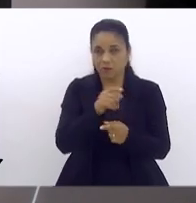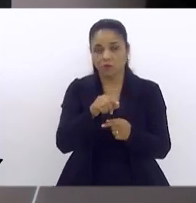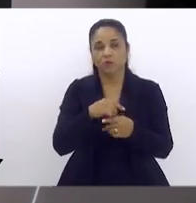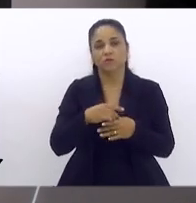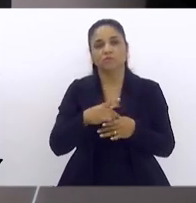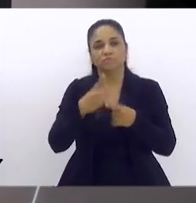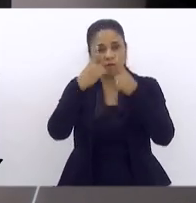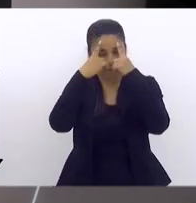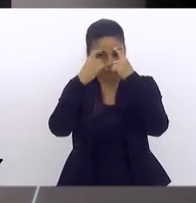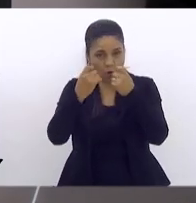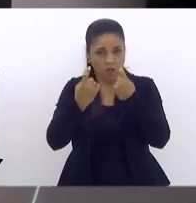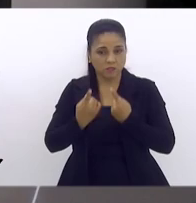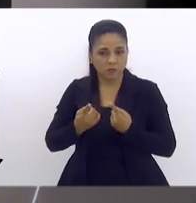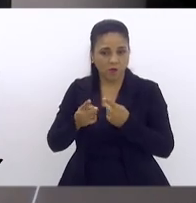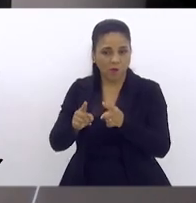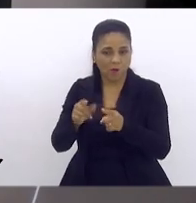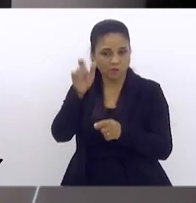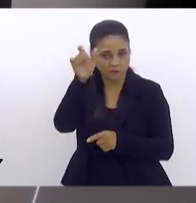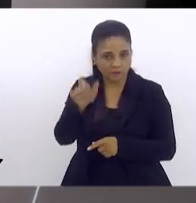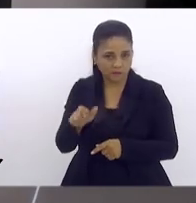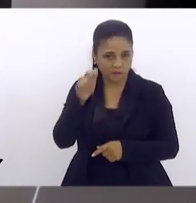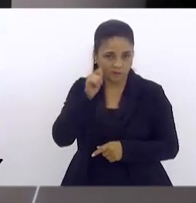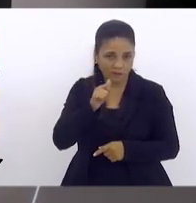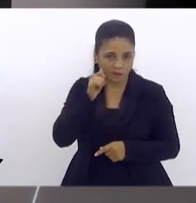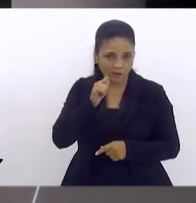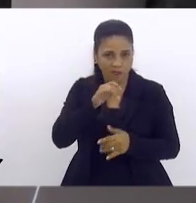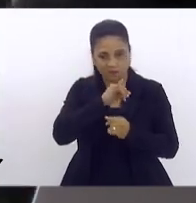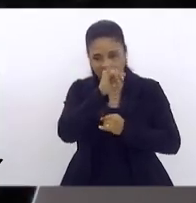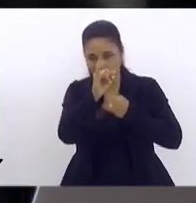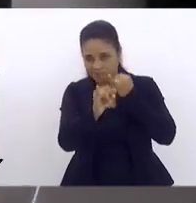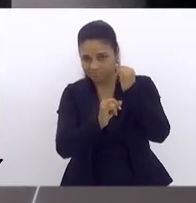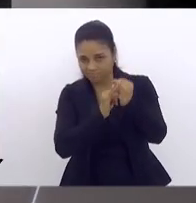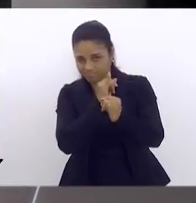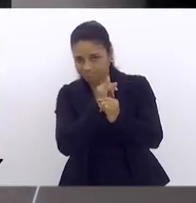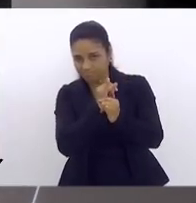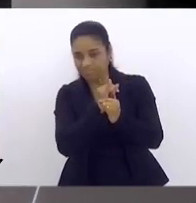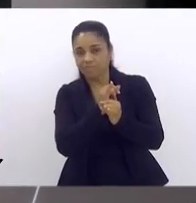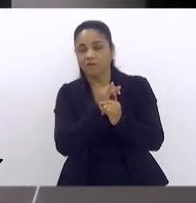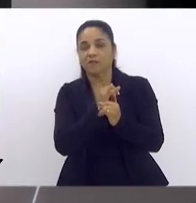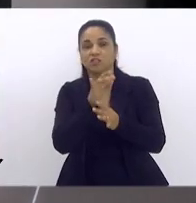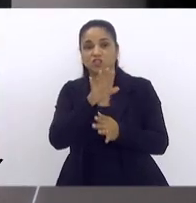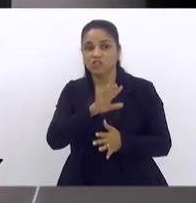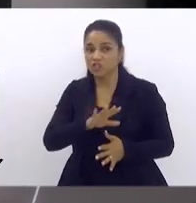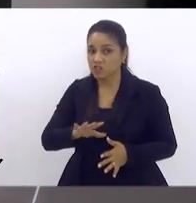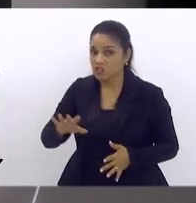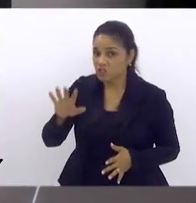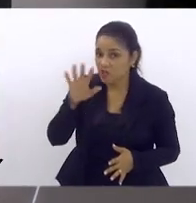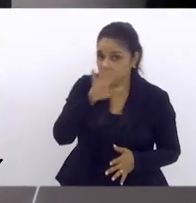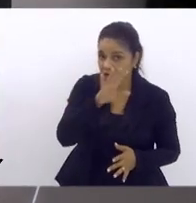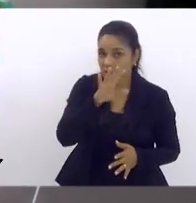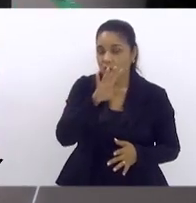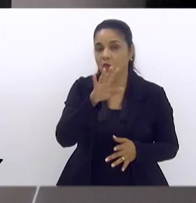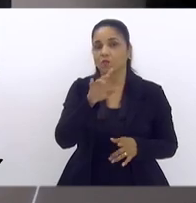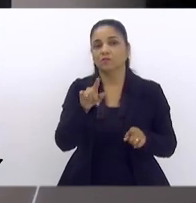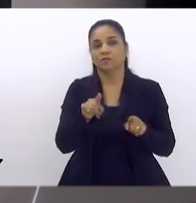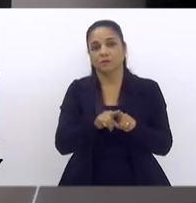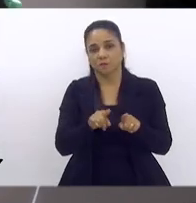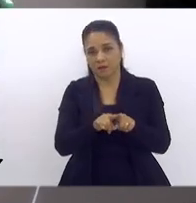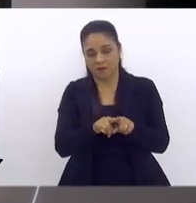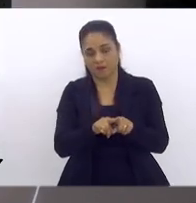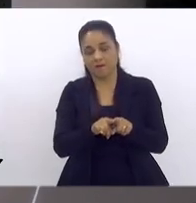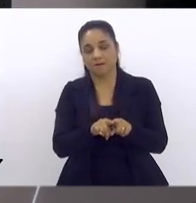cibernética né contra e aqui contra as mulheres mais uma violência cibernética geral a gente sempre tem que fazer uma relação